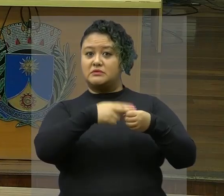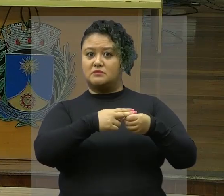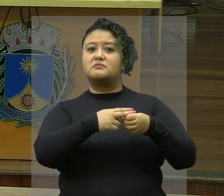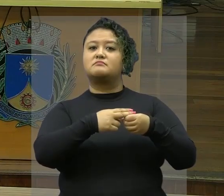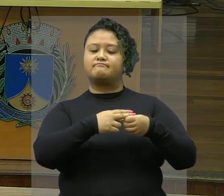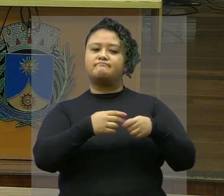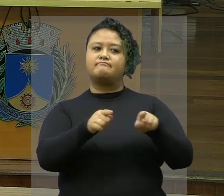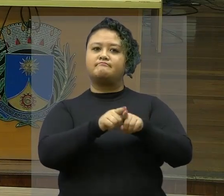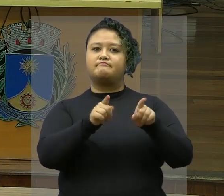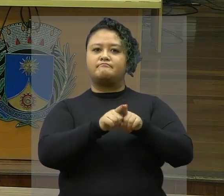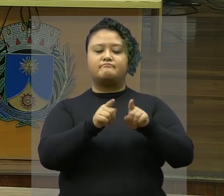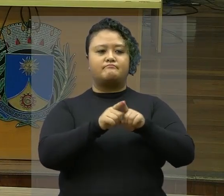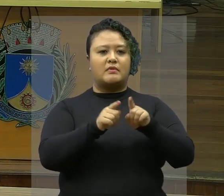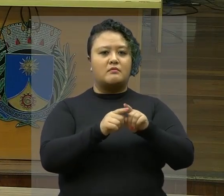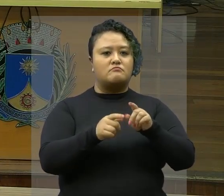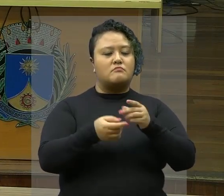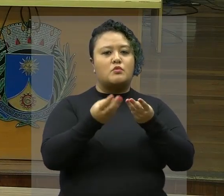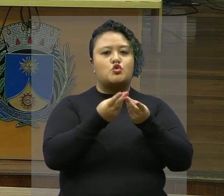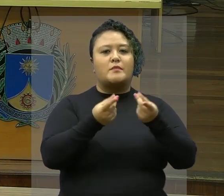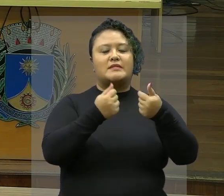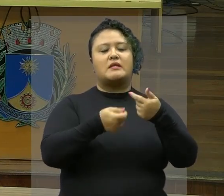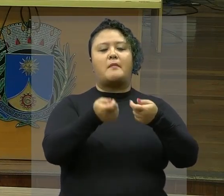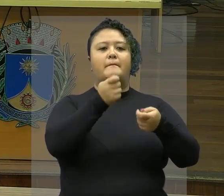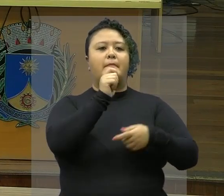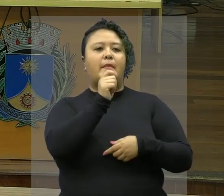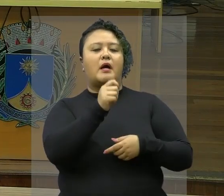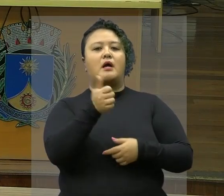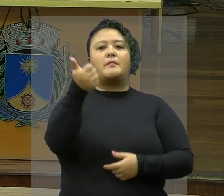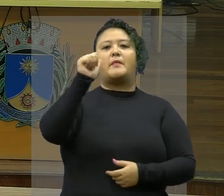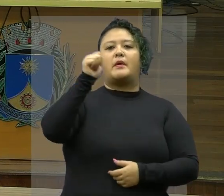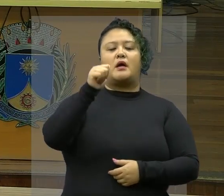né, de substâncias, mas que, como foi dito, é o mesmo